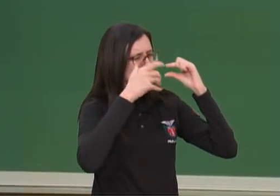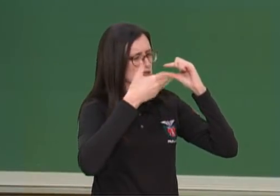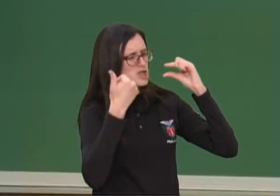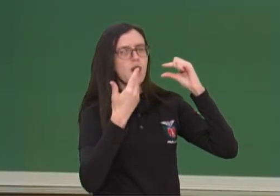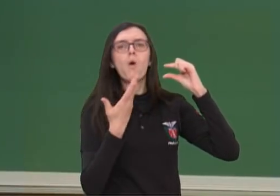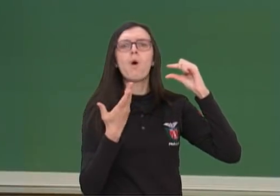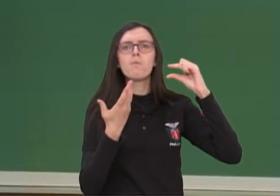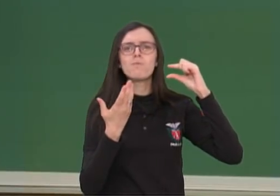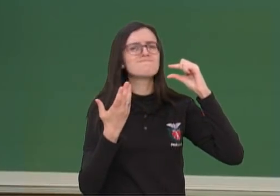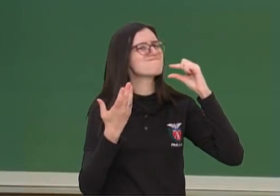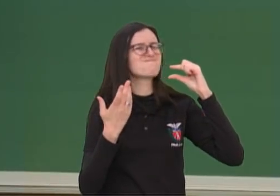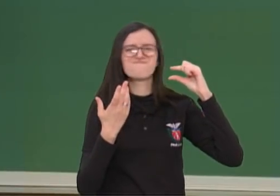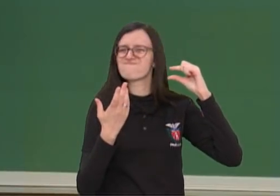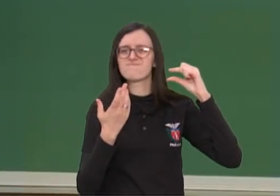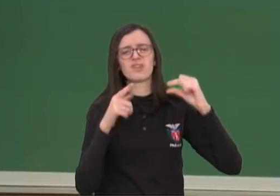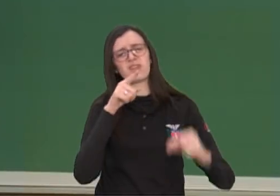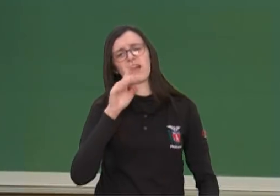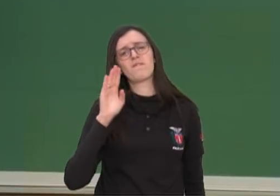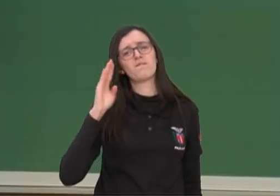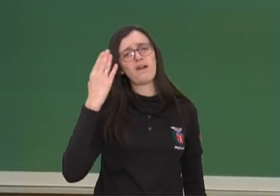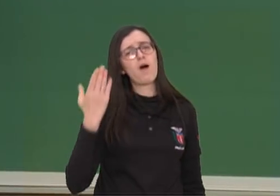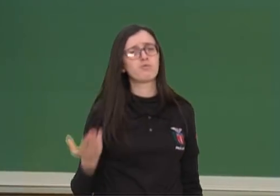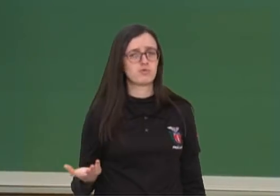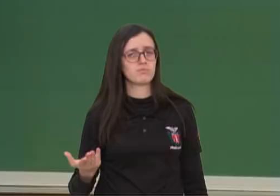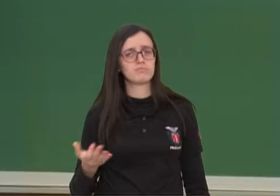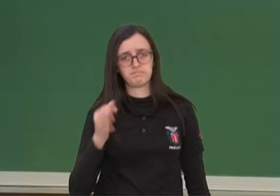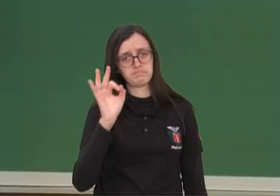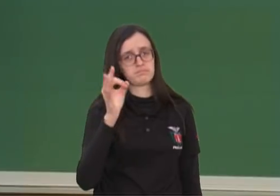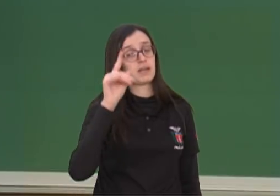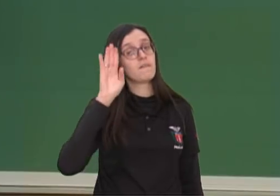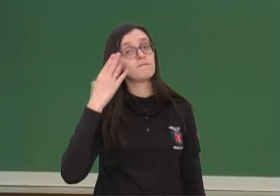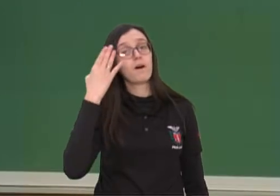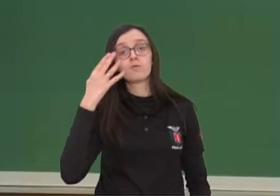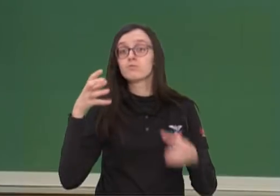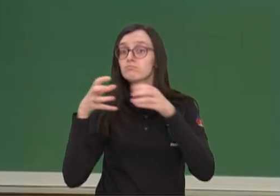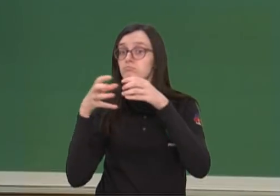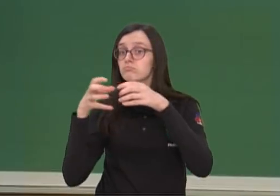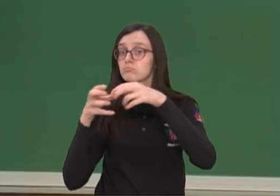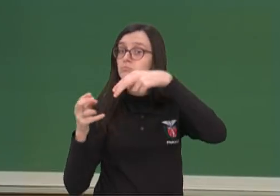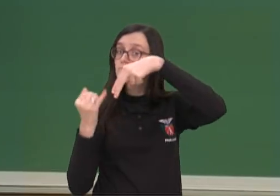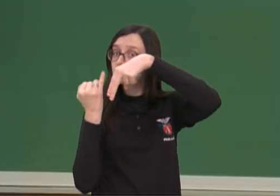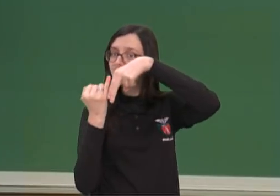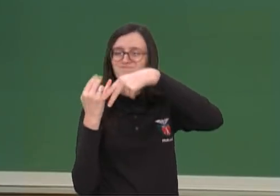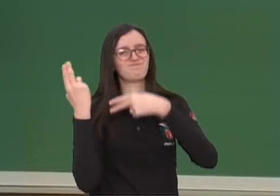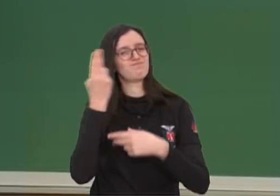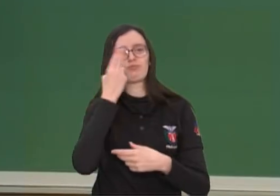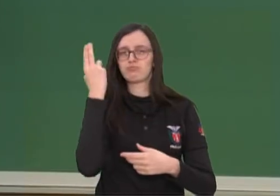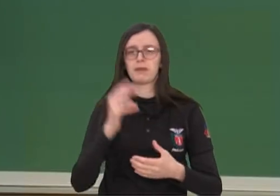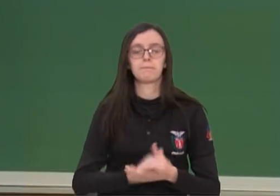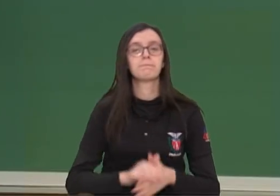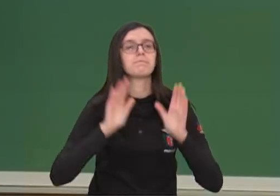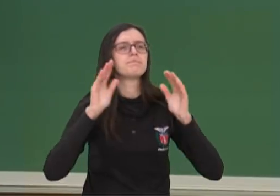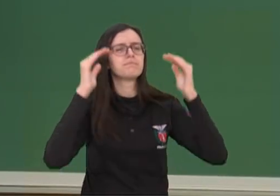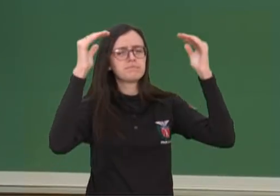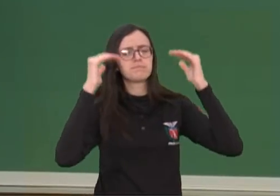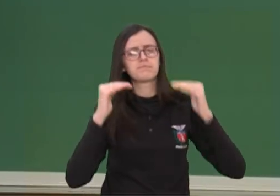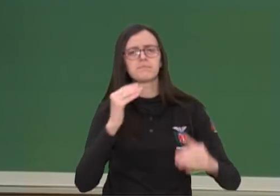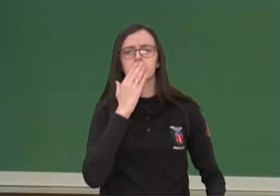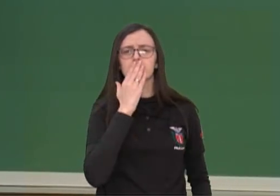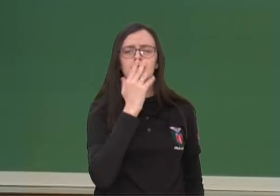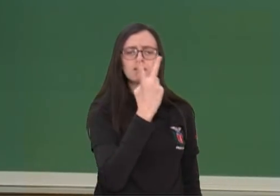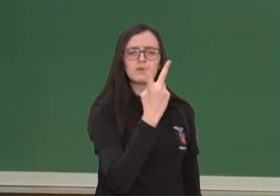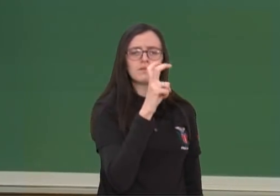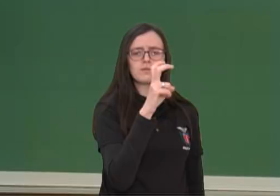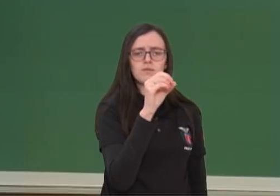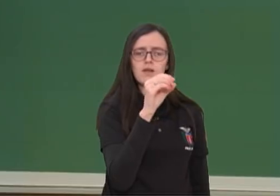já vai achar que é falso para o conjunto dos números naturais, ok? Muito bem. E aqui,